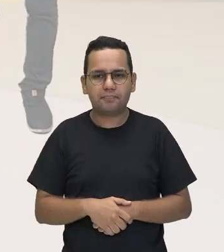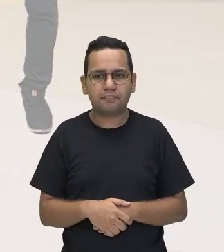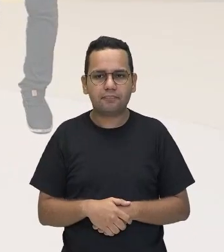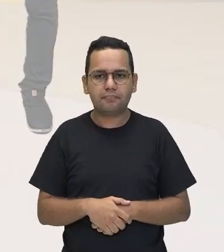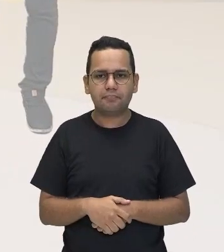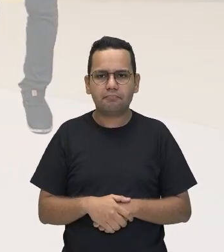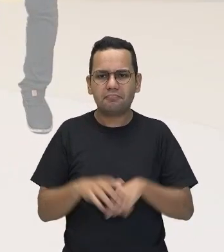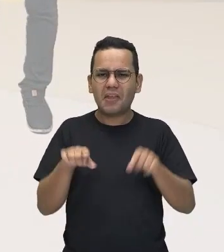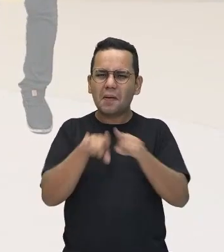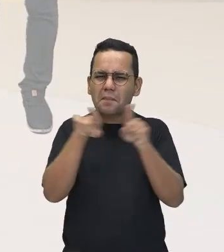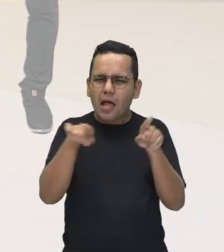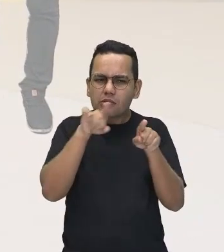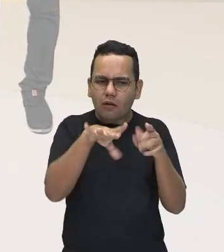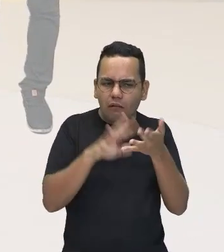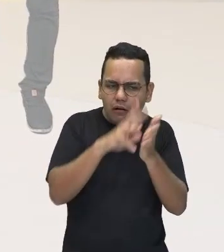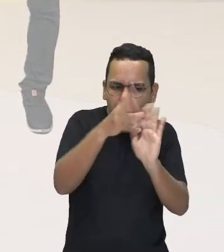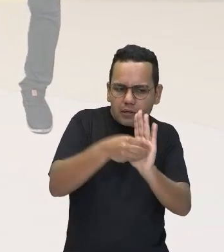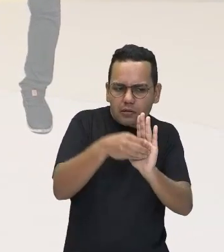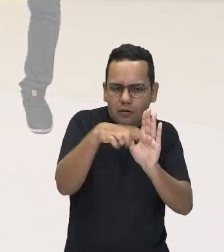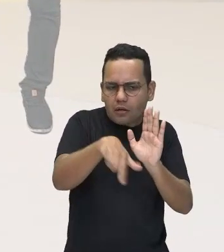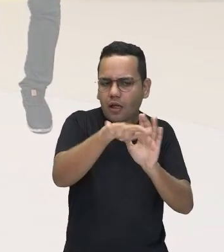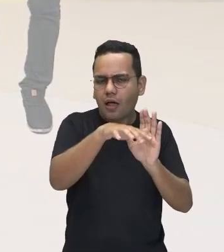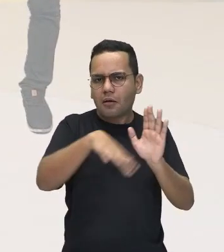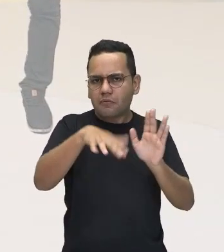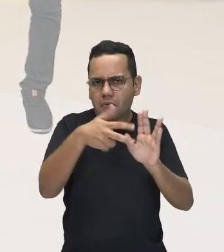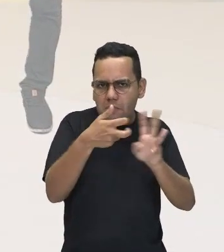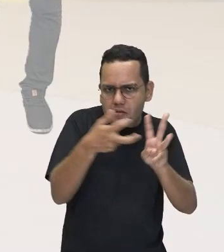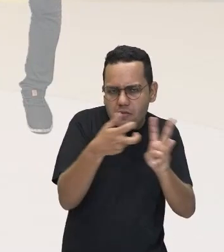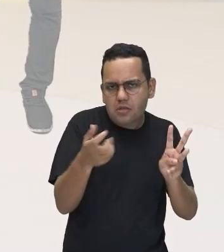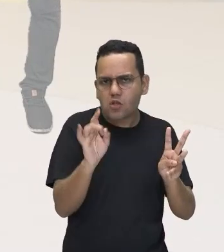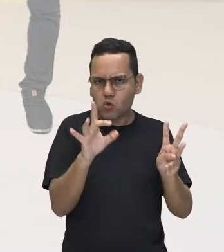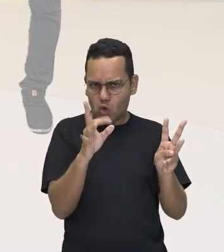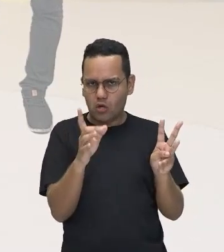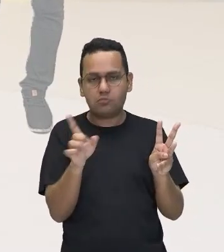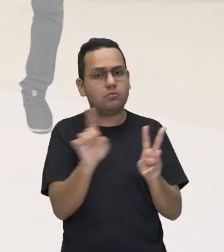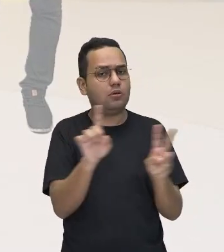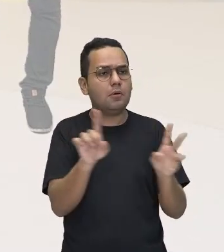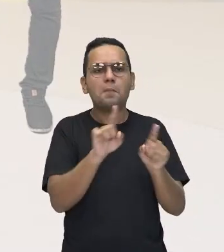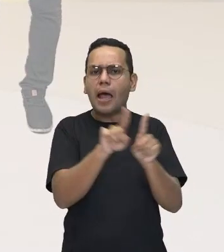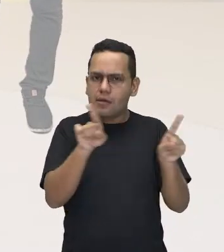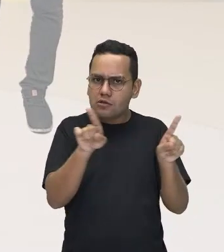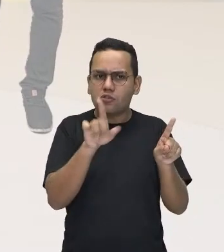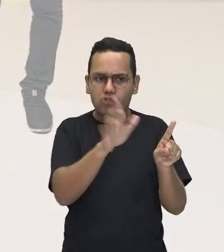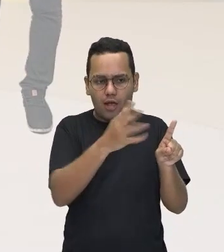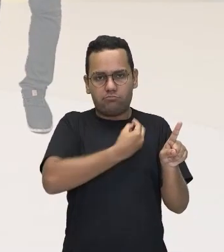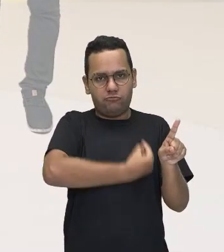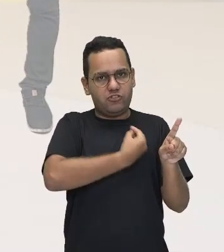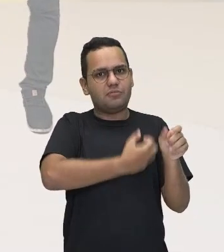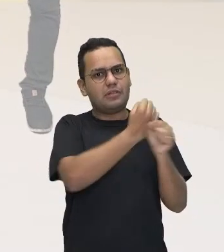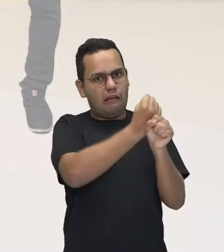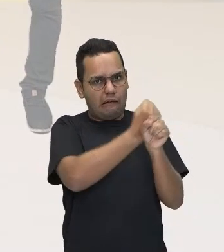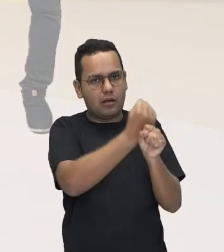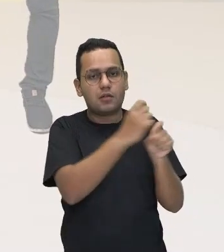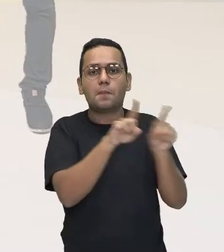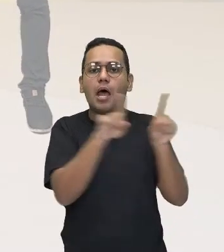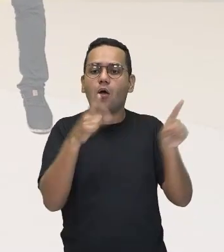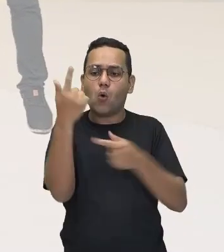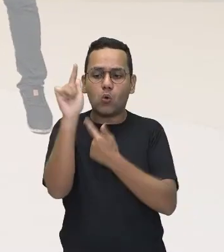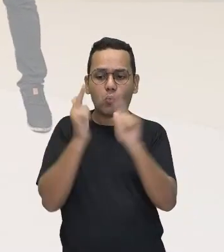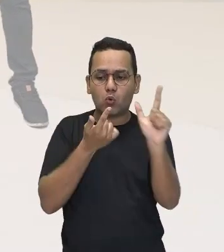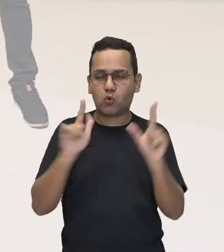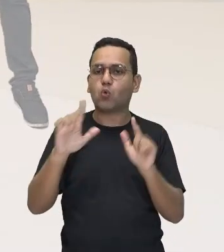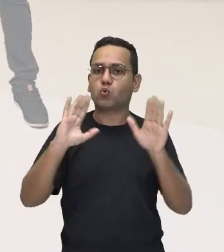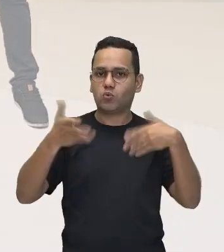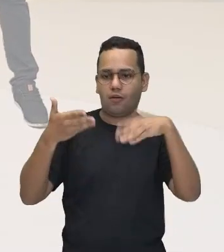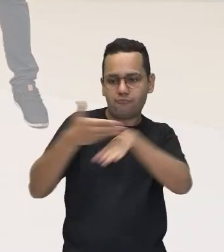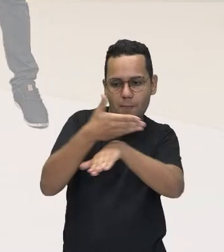ocupada por povos indígenas, eles estavam aqui já há muito tempo, né? Mas outros povos foram chegando ao longo do tempo, nesse